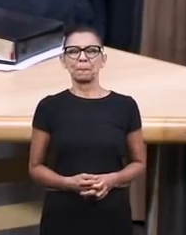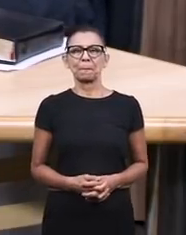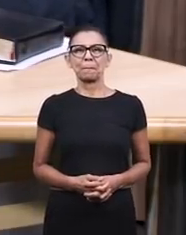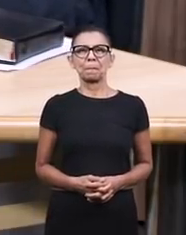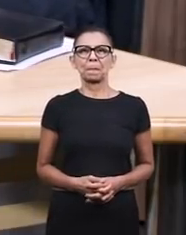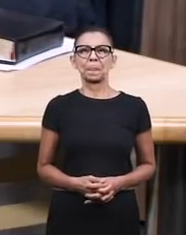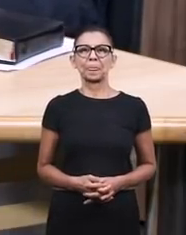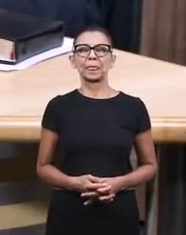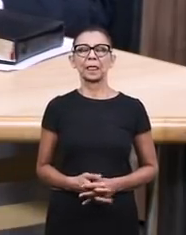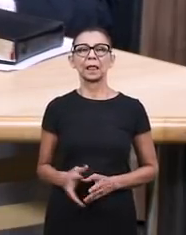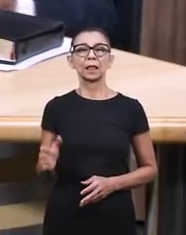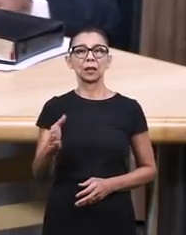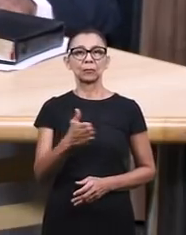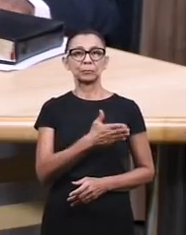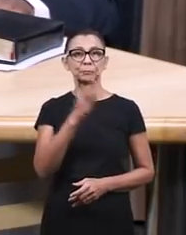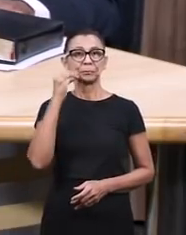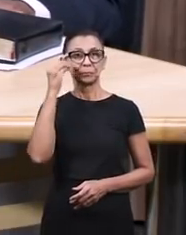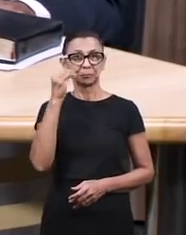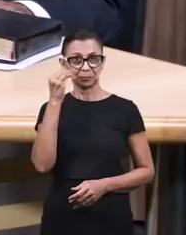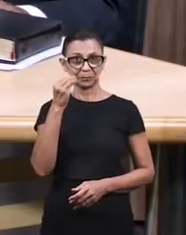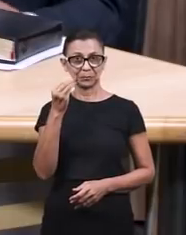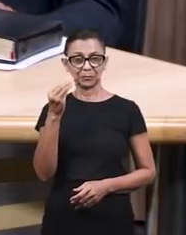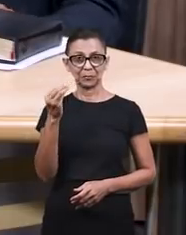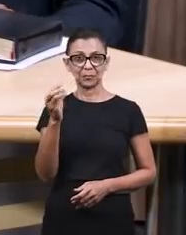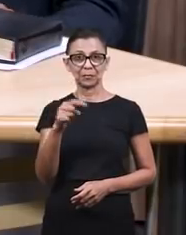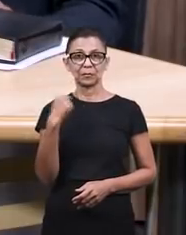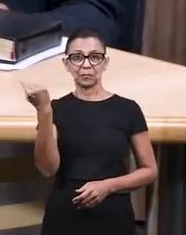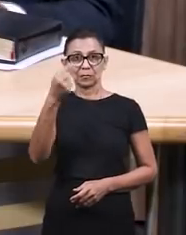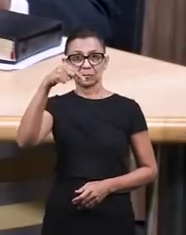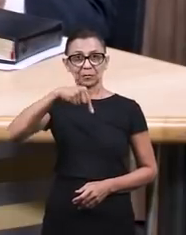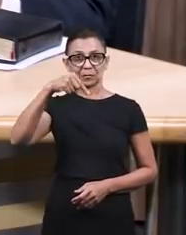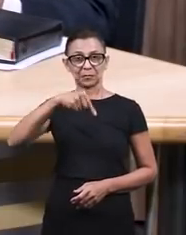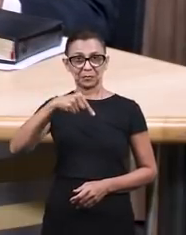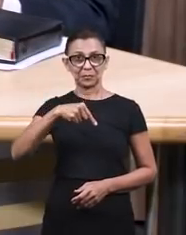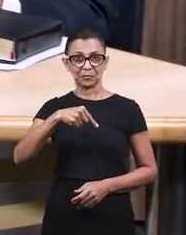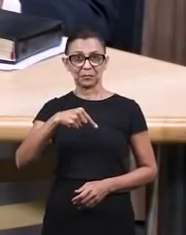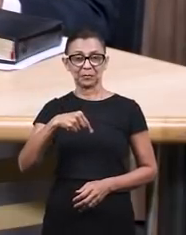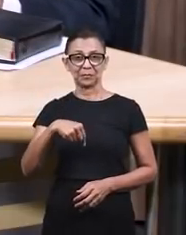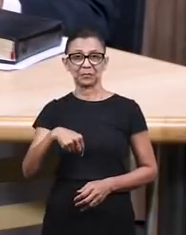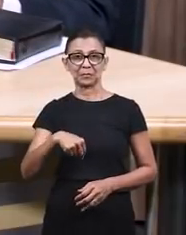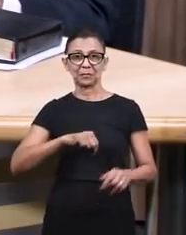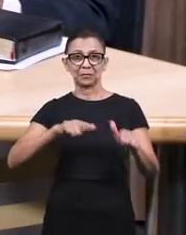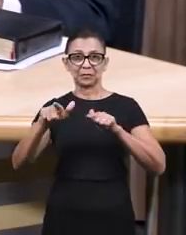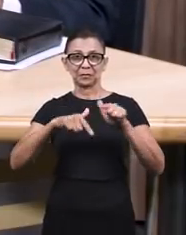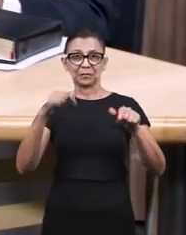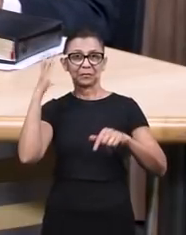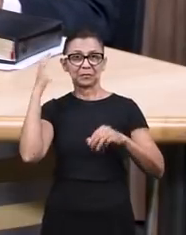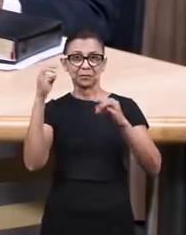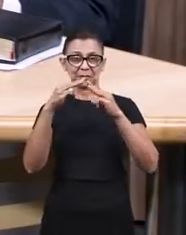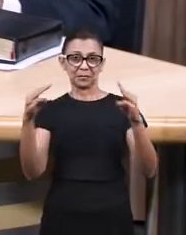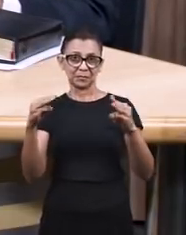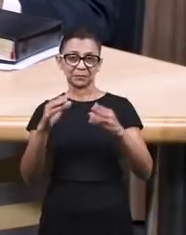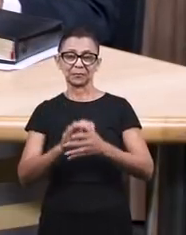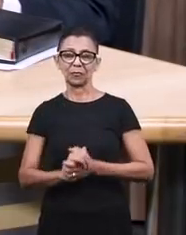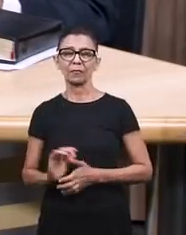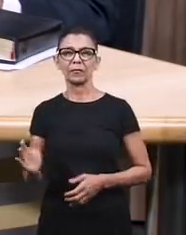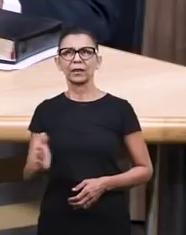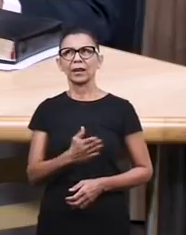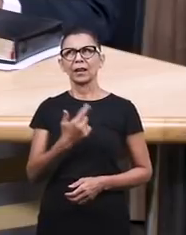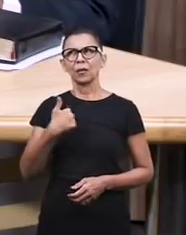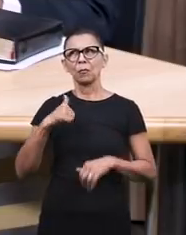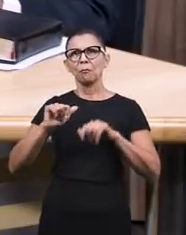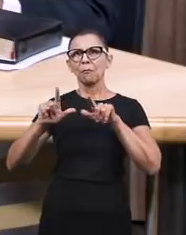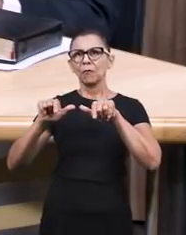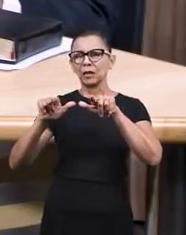testemunhar aqui uma experiência que nós aqui da rádio vivemos com isso. Numa das nossas viagens, naturalmente, eu